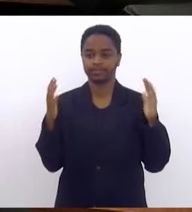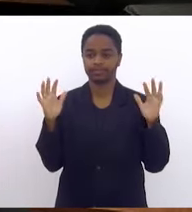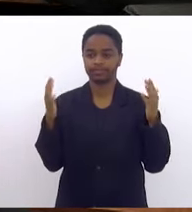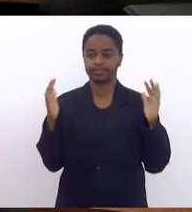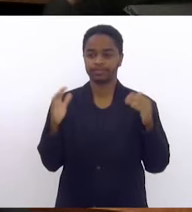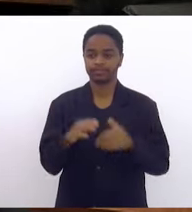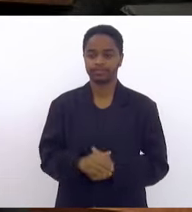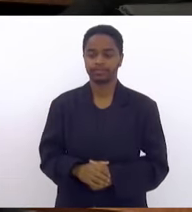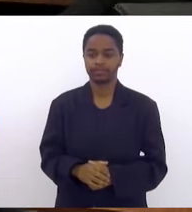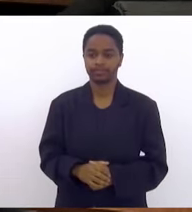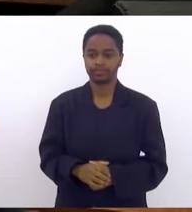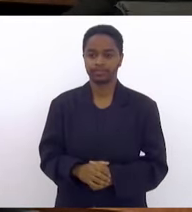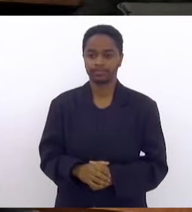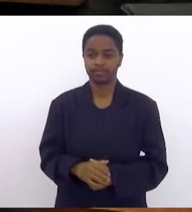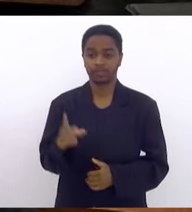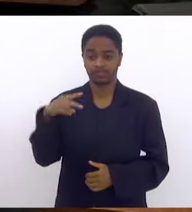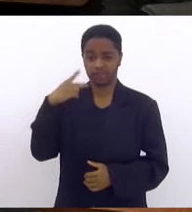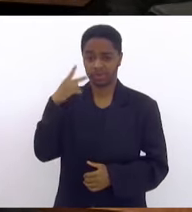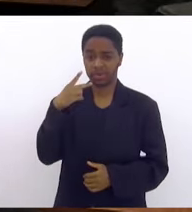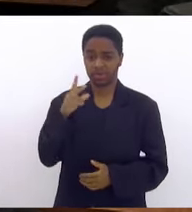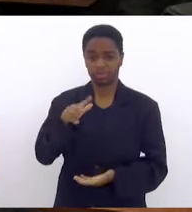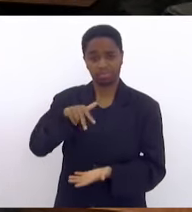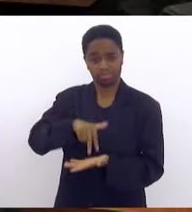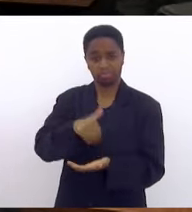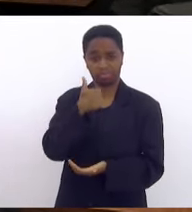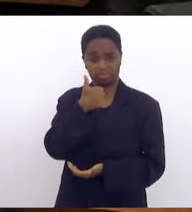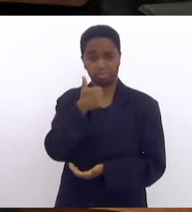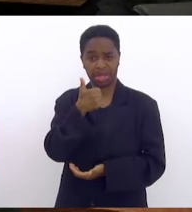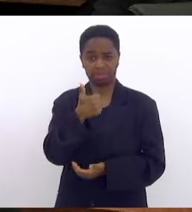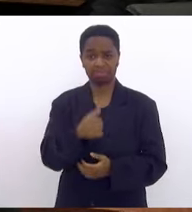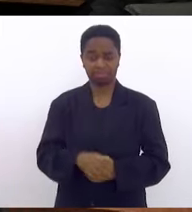O vereador Edu Jordão caiu bem nessa tribuna, hein?